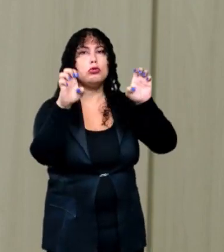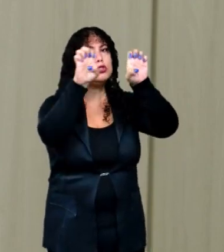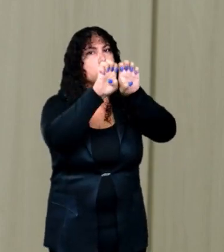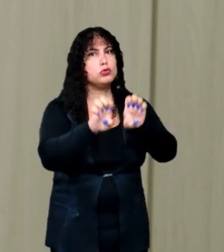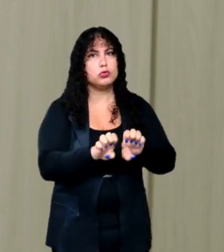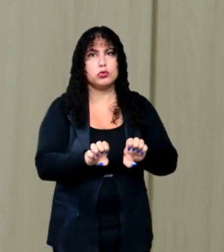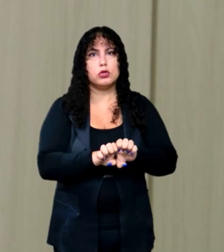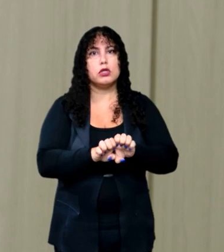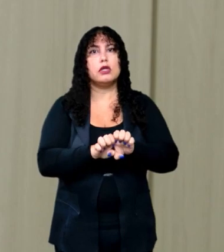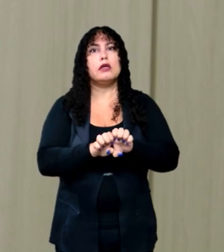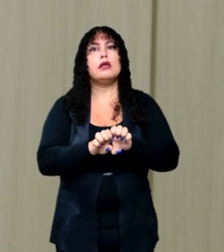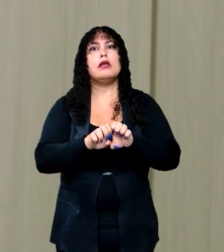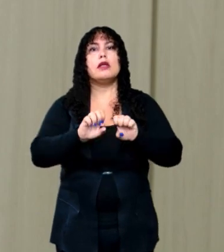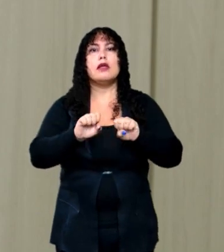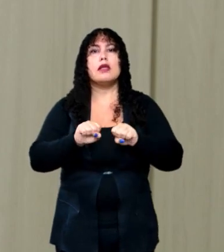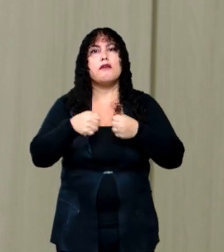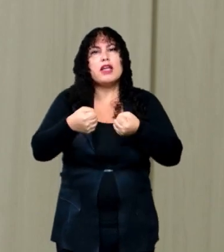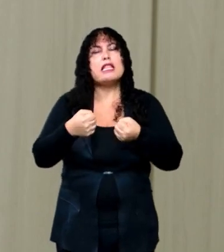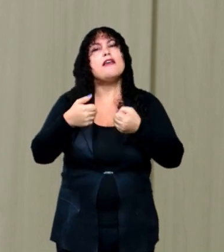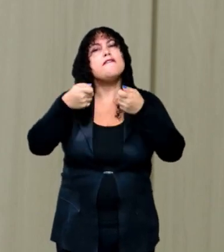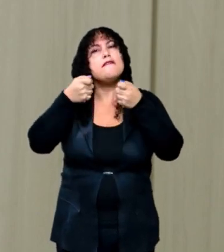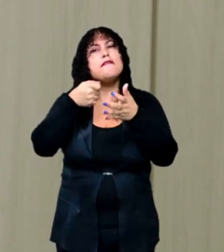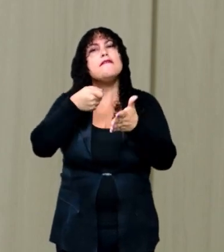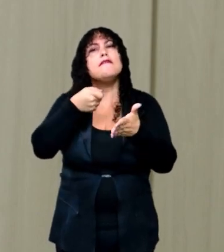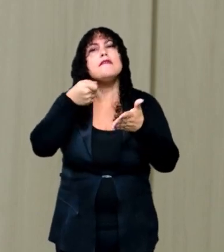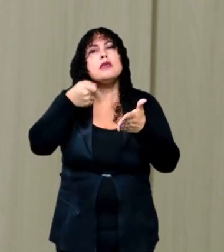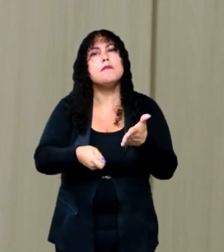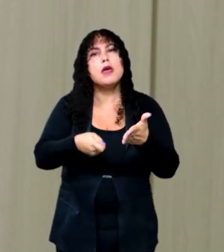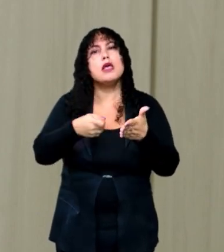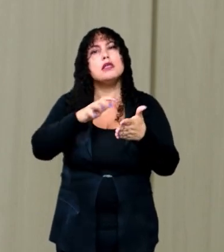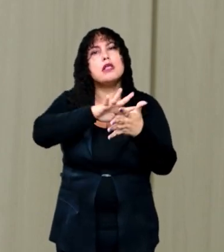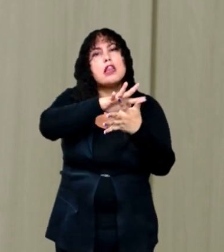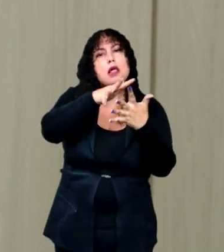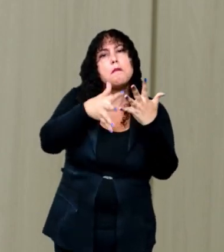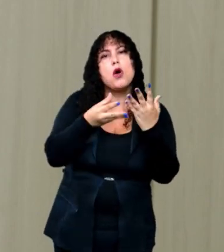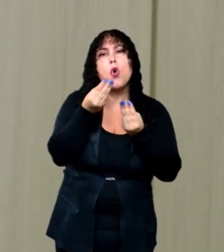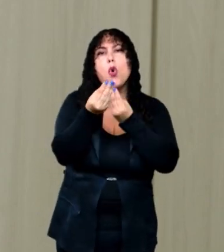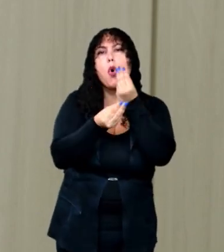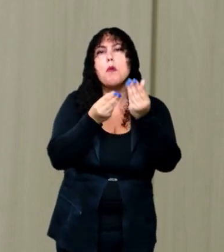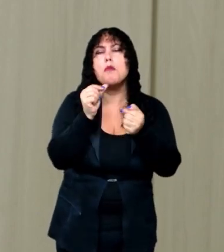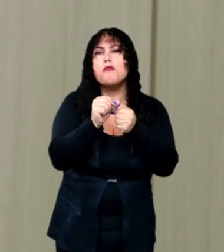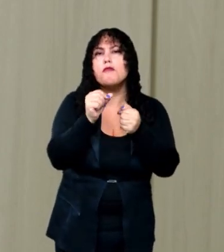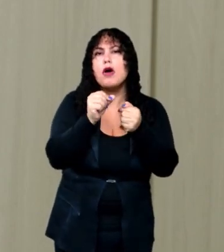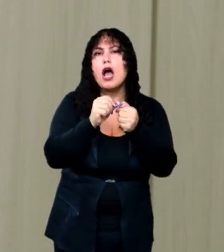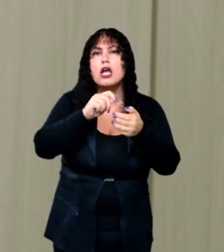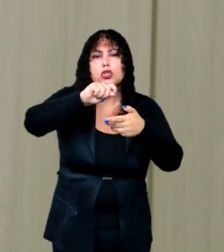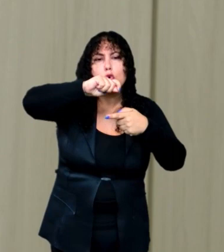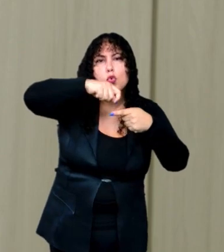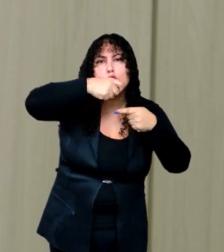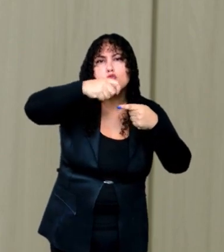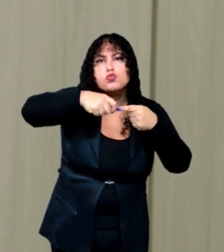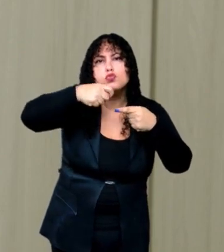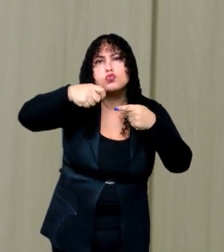estrutura, que ele vai ter firmeza na mão, como que ele faz para ter essa firmeza, né? Costurar. E aí ele...